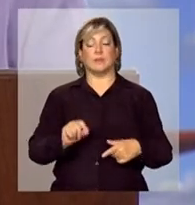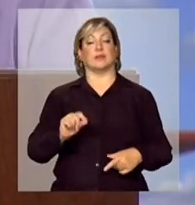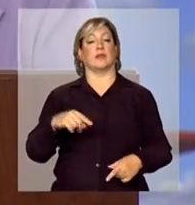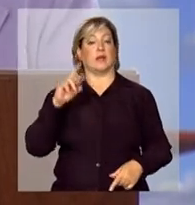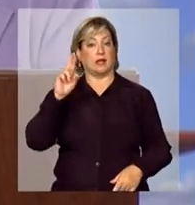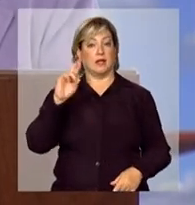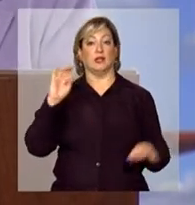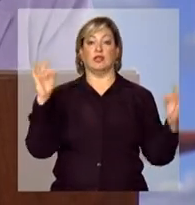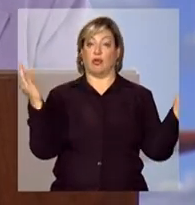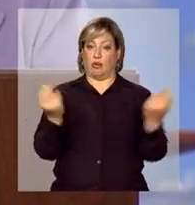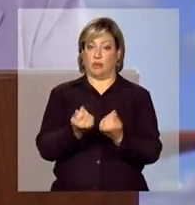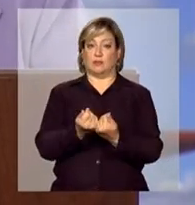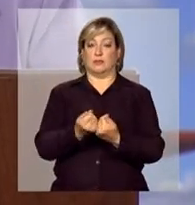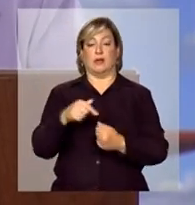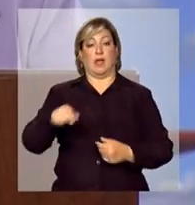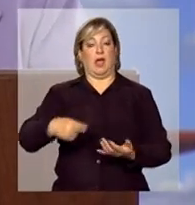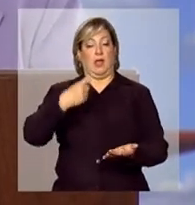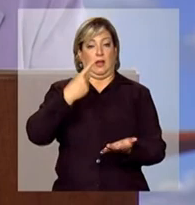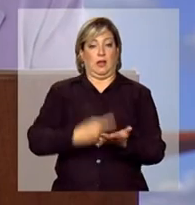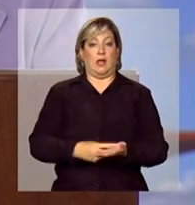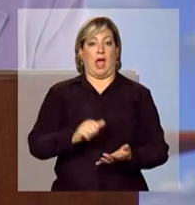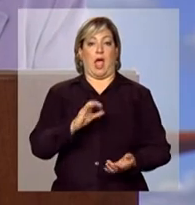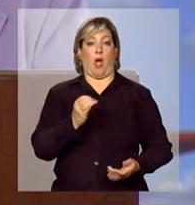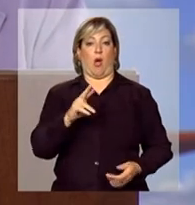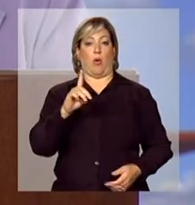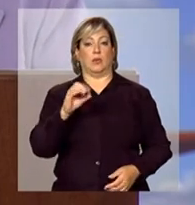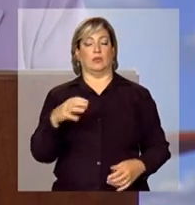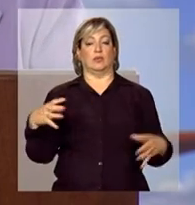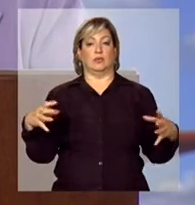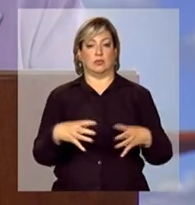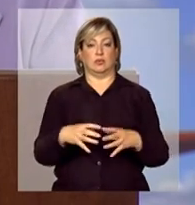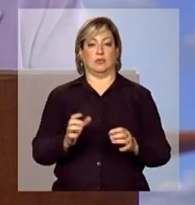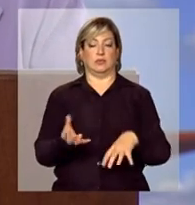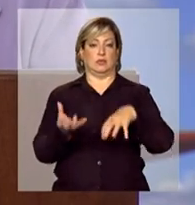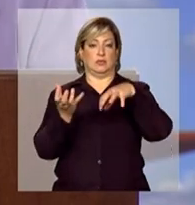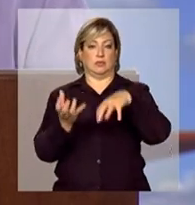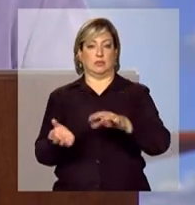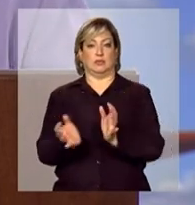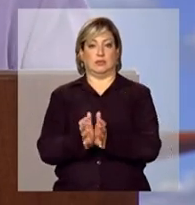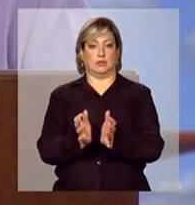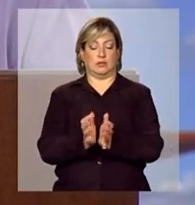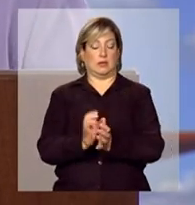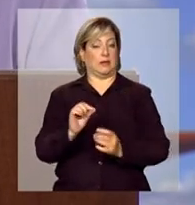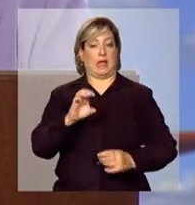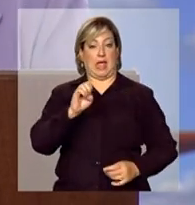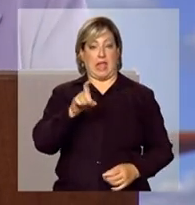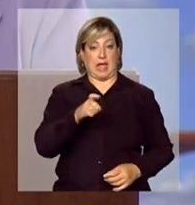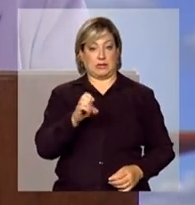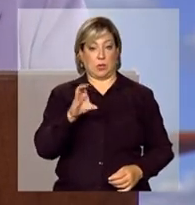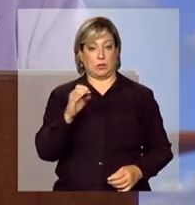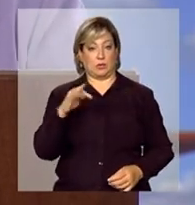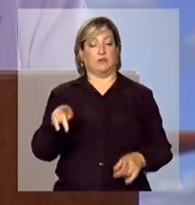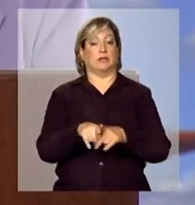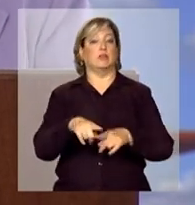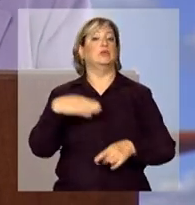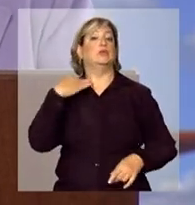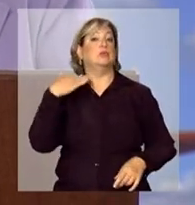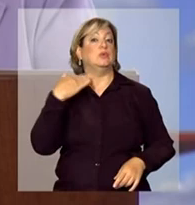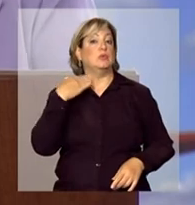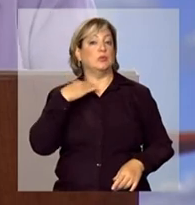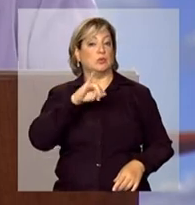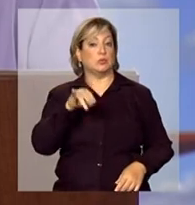cooperação senhora Presidente firmado entre executivo e judiciário e será hoje